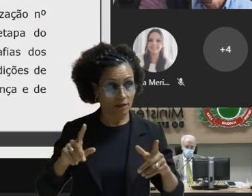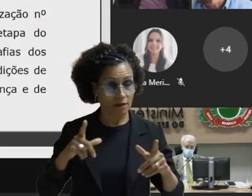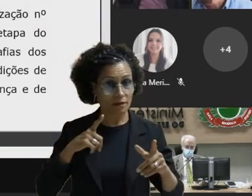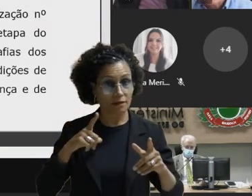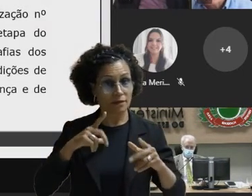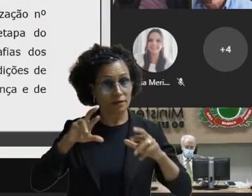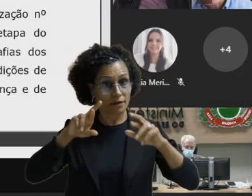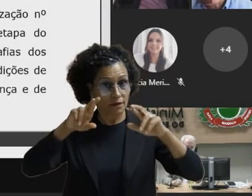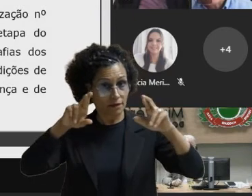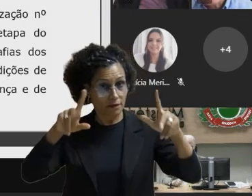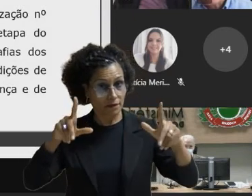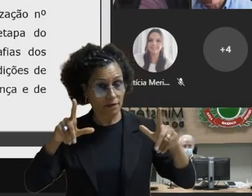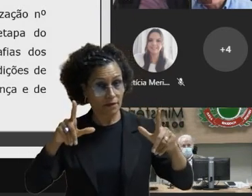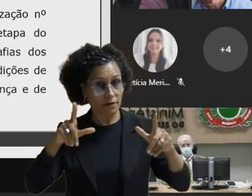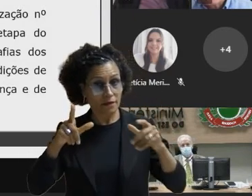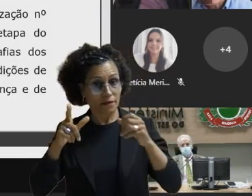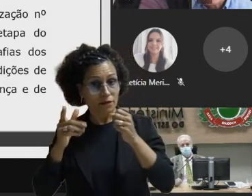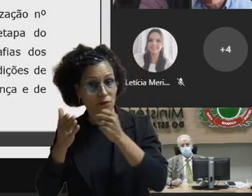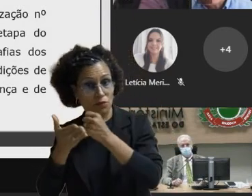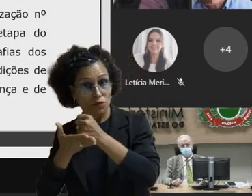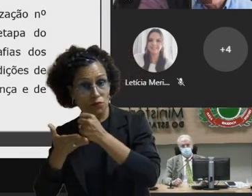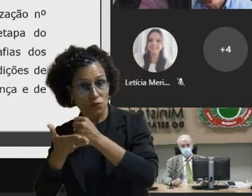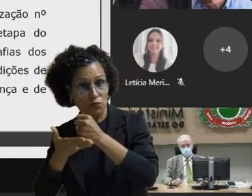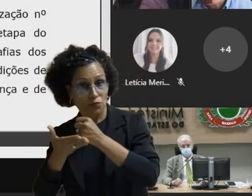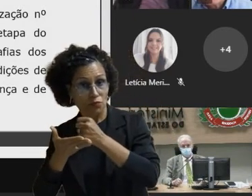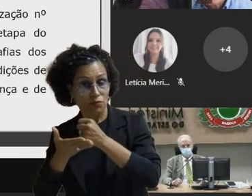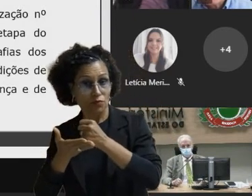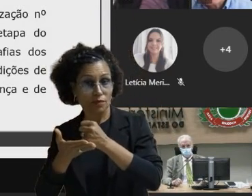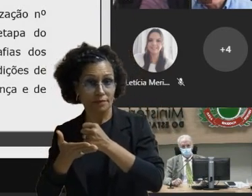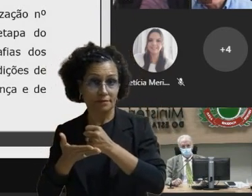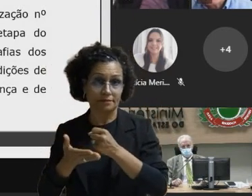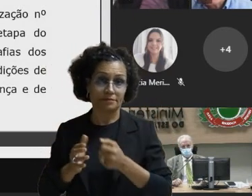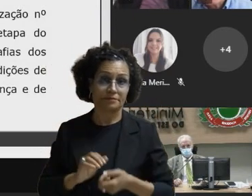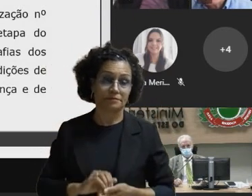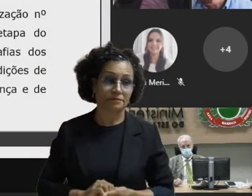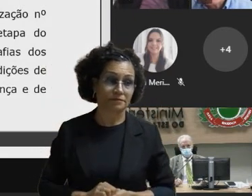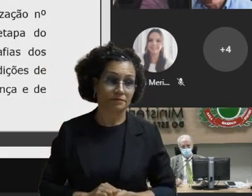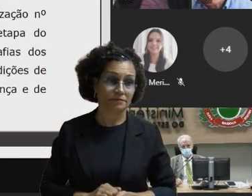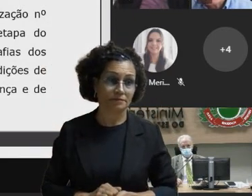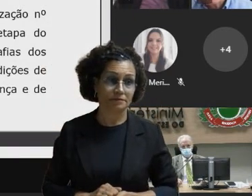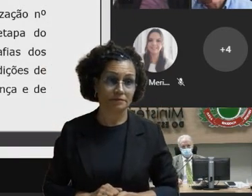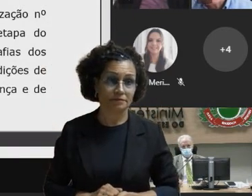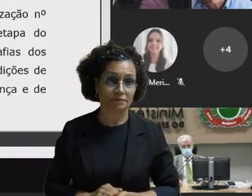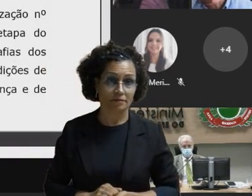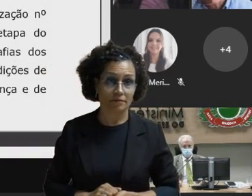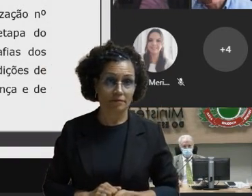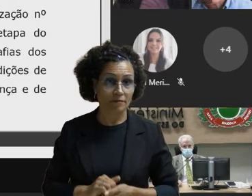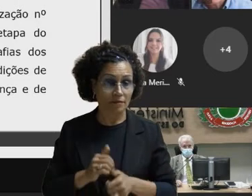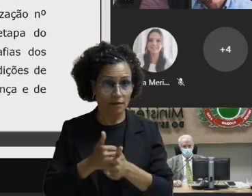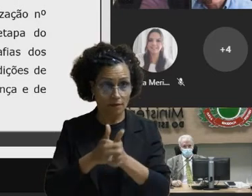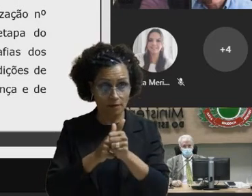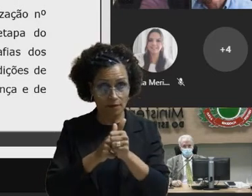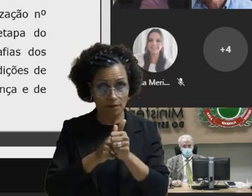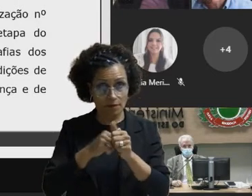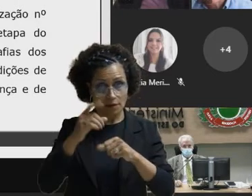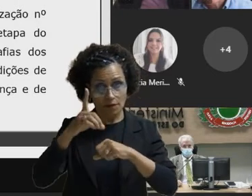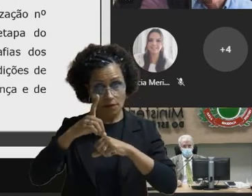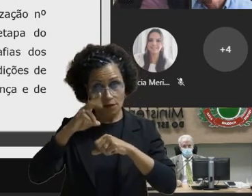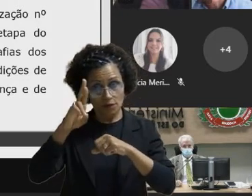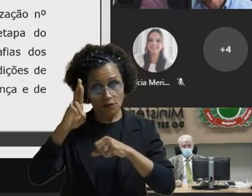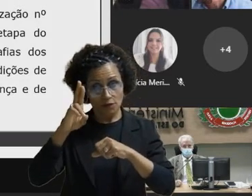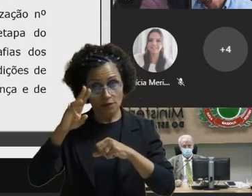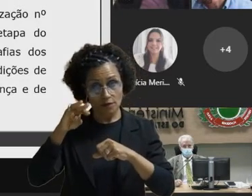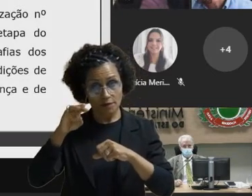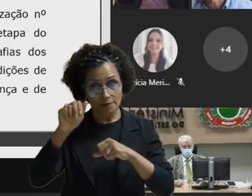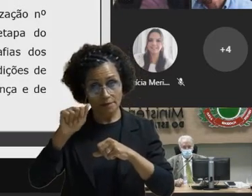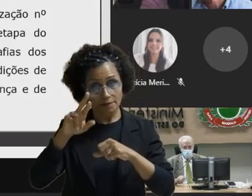do fundamento com o objeto da portaria. Perfeito. Todos acompanham, doutor Marcelo? Acompanho.